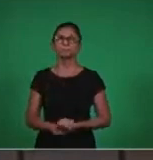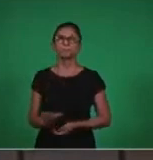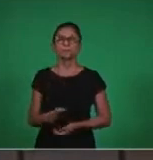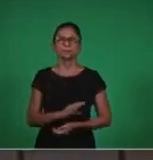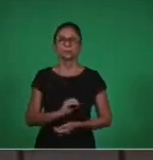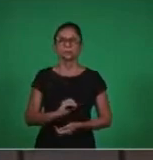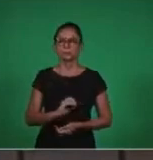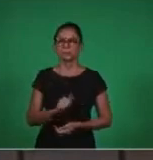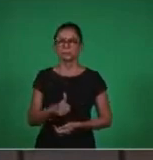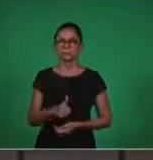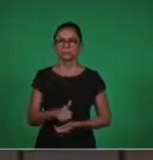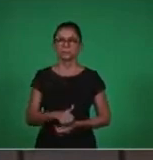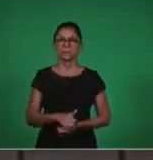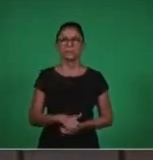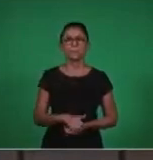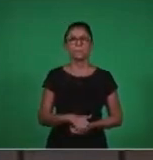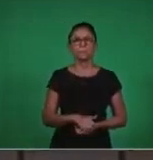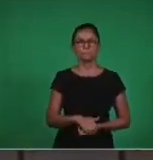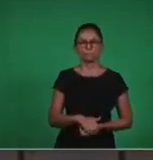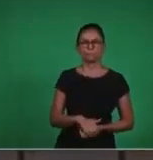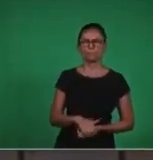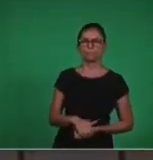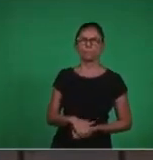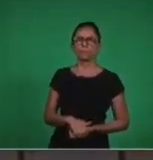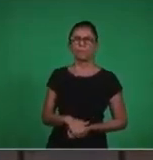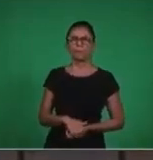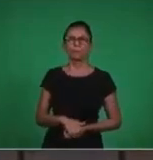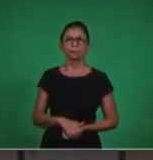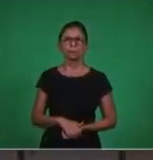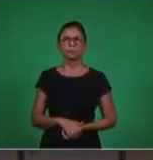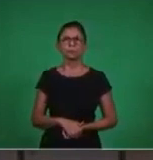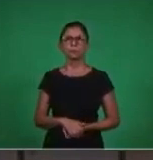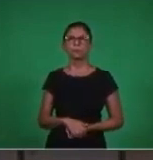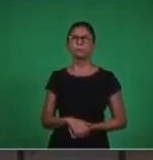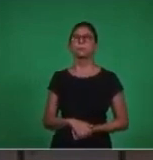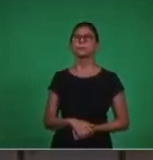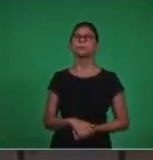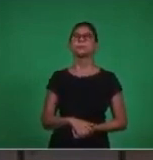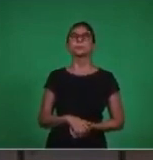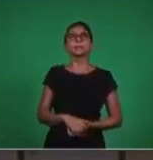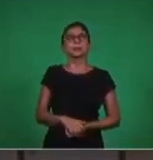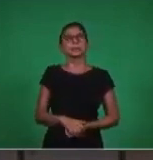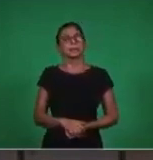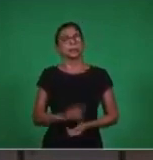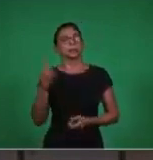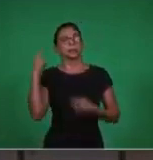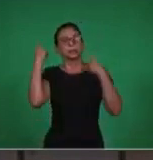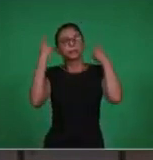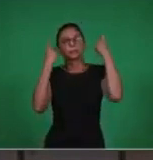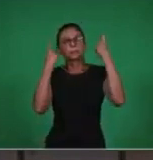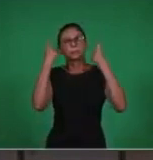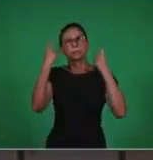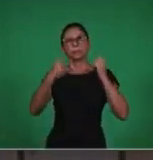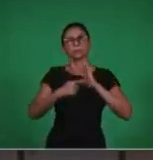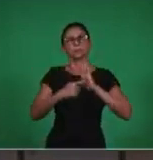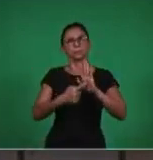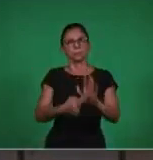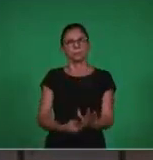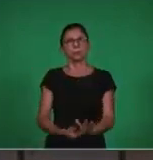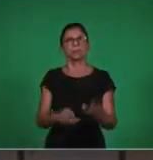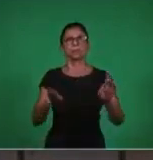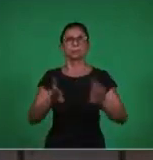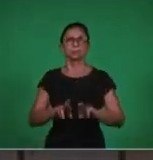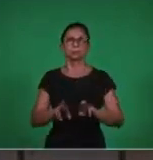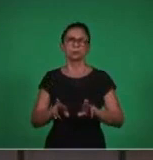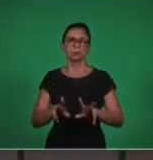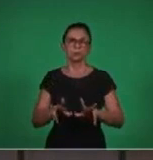relação ao que devemos falar é mostrar a diferença que